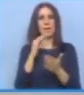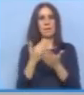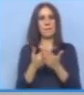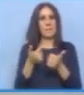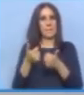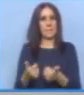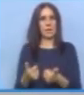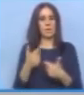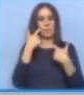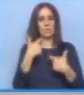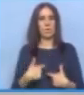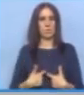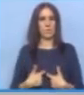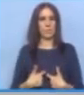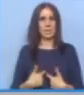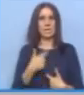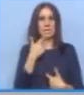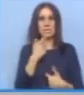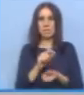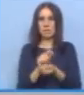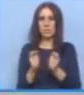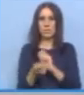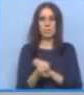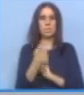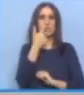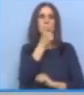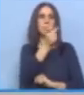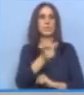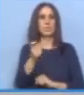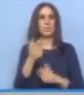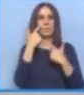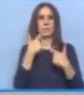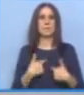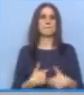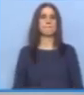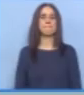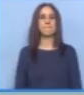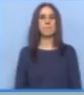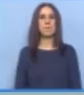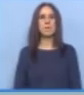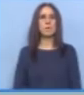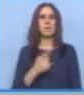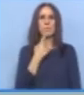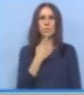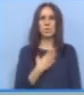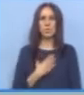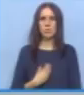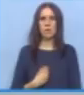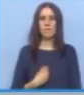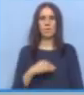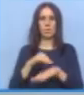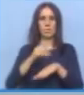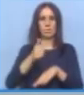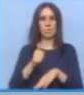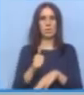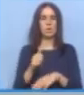bem humano, isto é, transformando as pessoas humanamente. Gostava de perguntar ainda, pedir o seu comentário